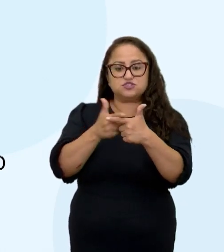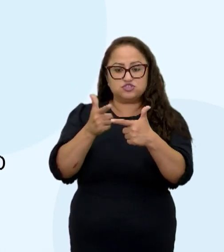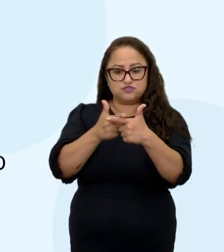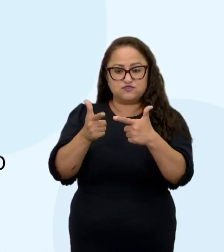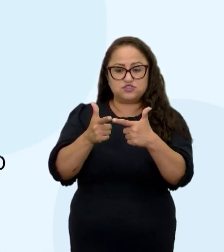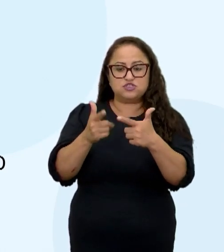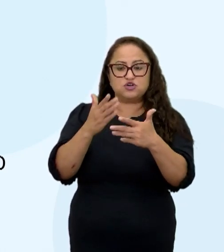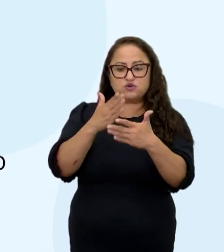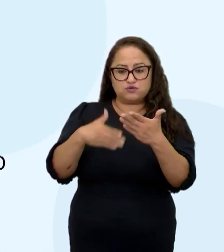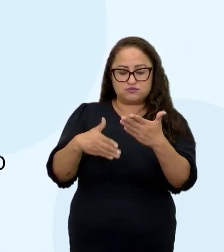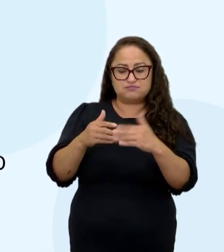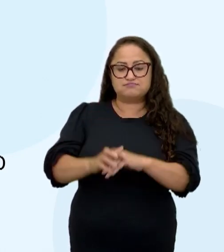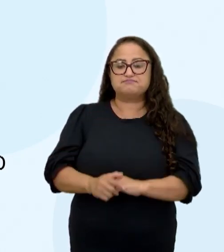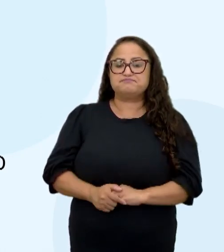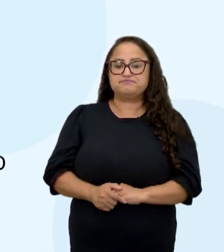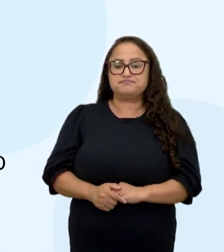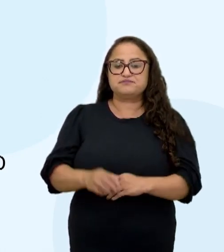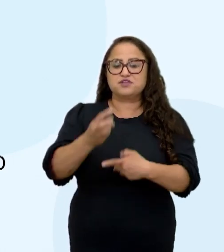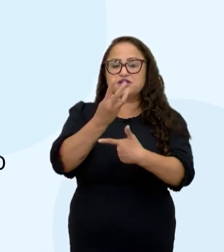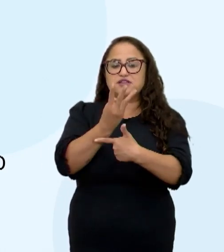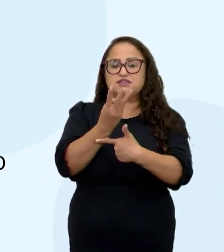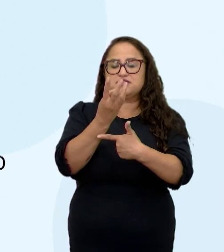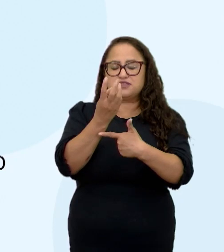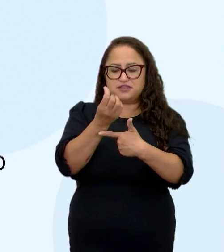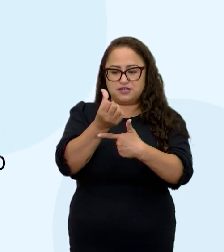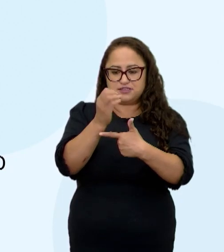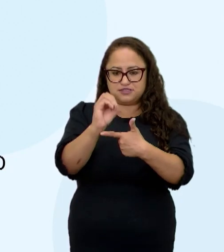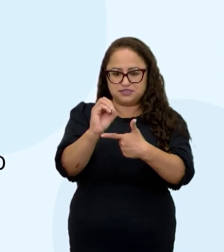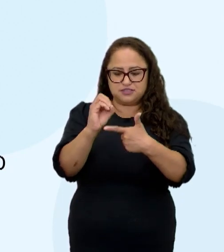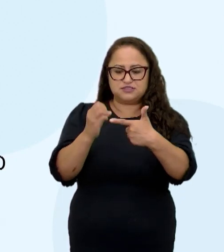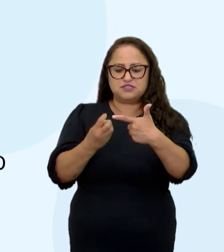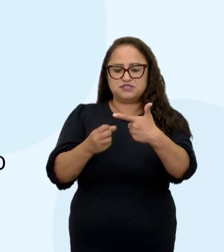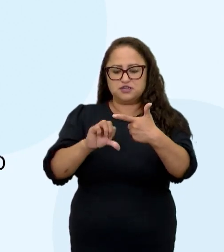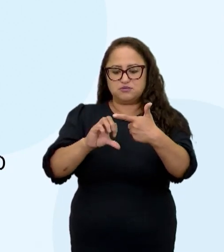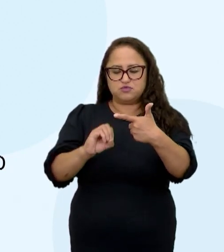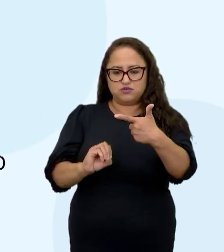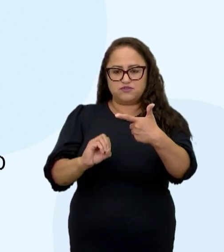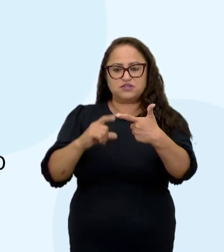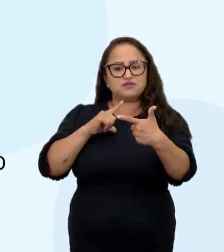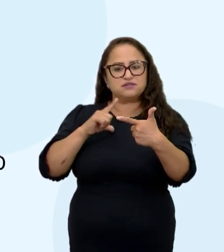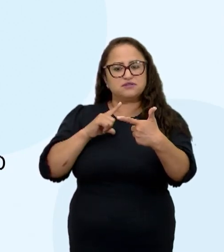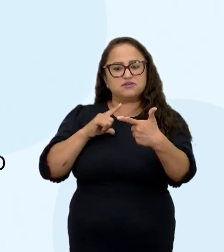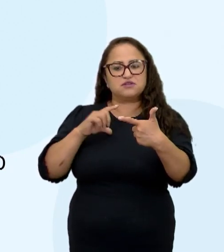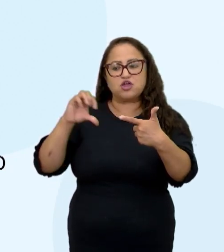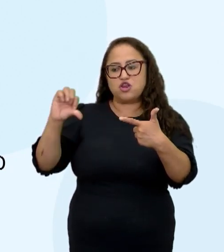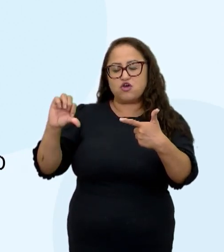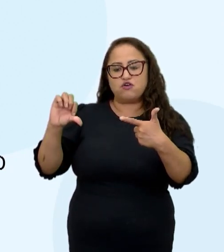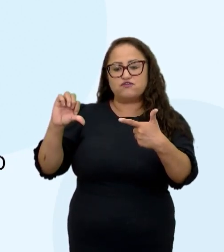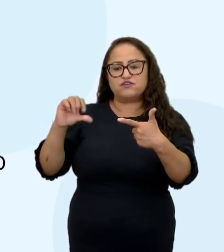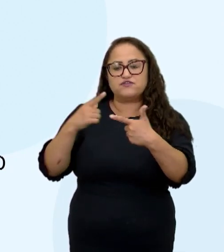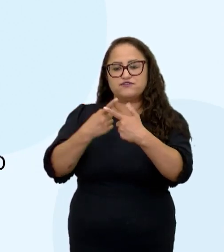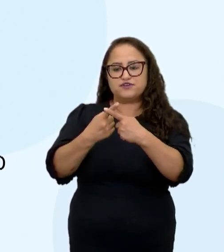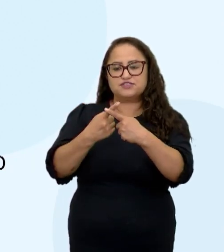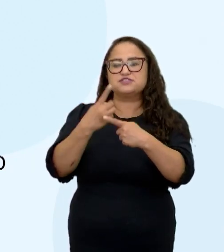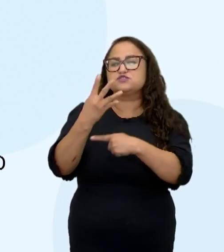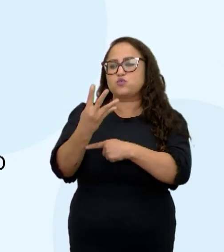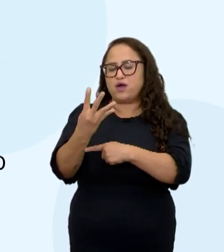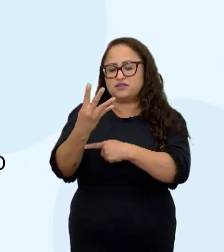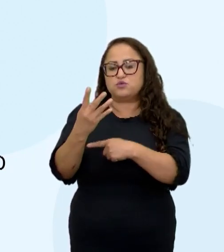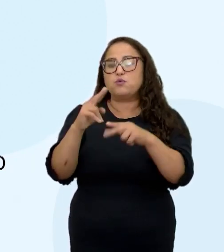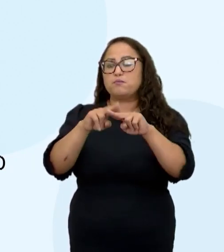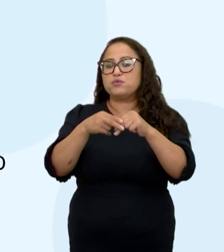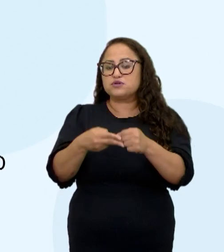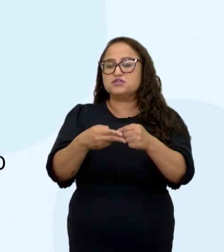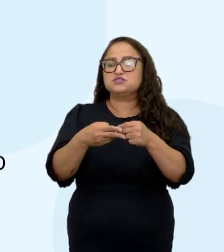Corta o grau, corta o zero. 36 dividido por 9. Tabuada do 9 tem 36? Tem. É 9 vezes 4. Por isso que